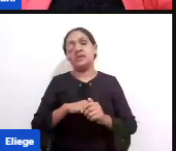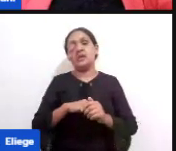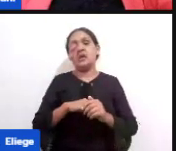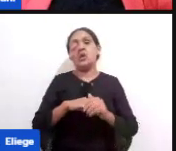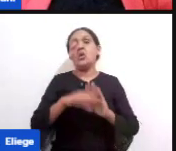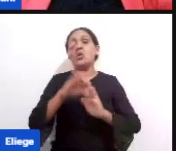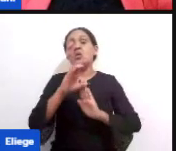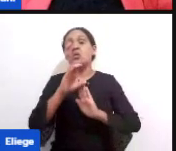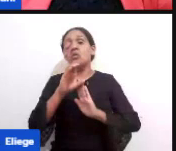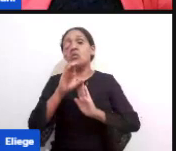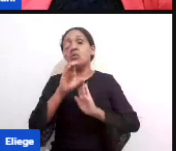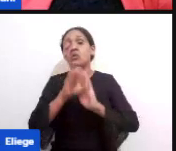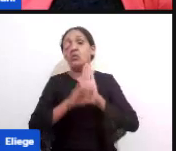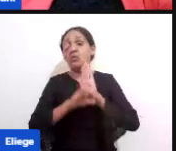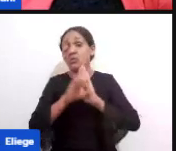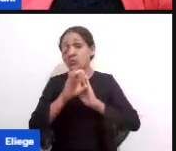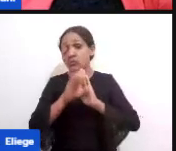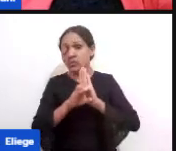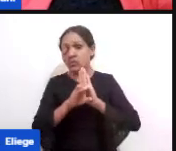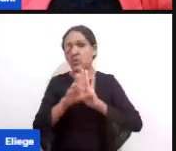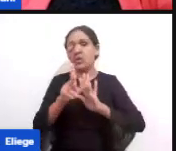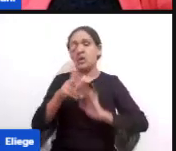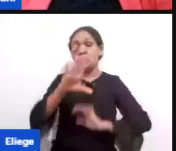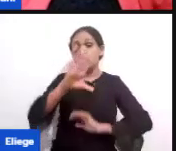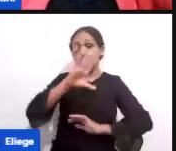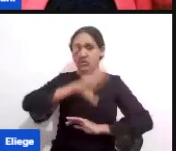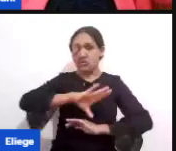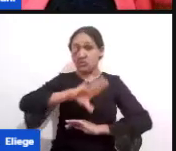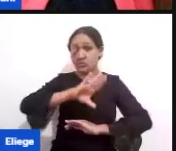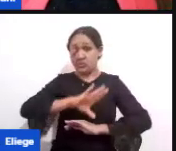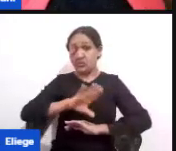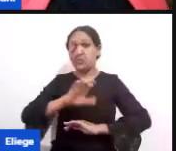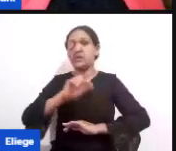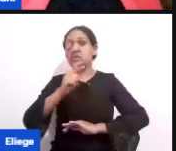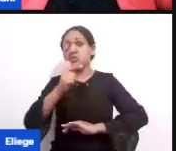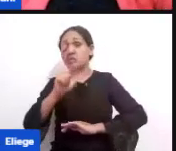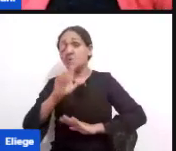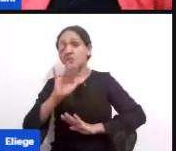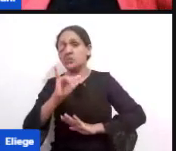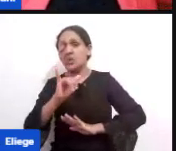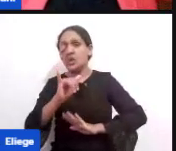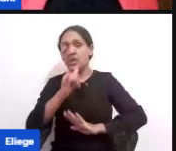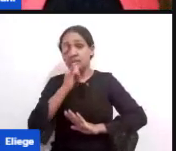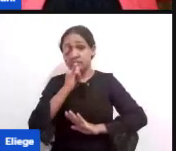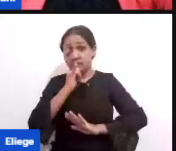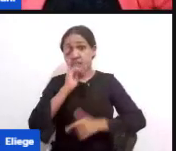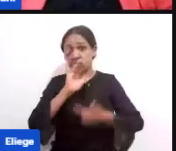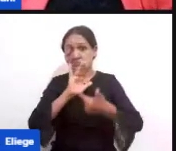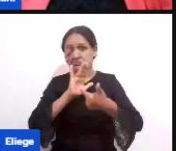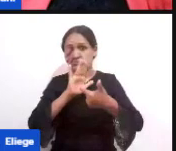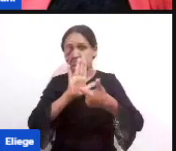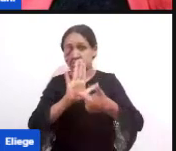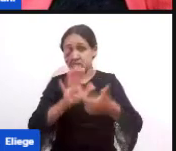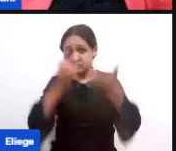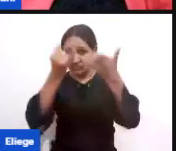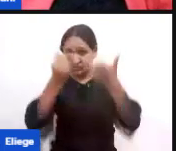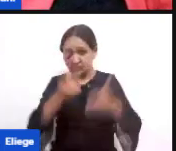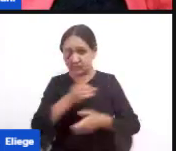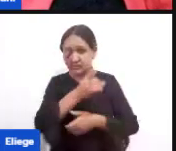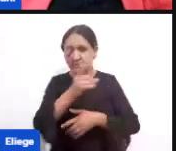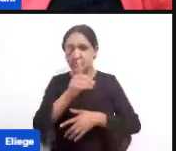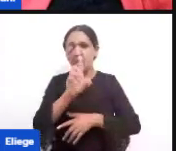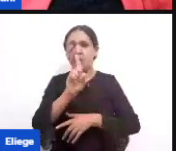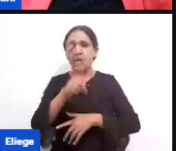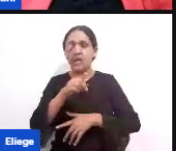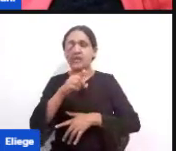curricular, por exemplo, de língua portuguesa, mais um exemplo que eu vou estar dando para vocês, são os jogos